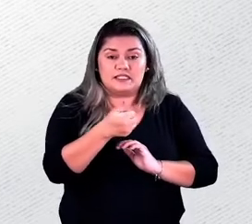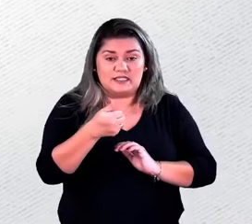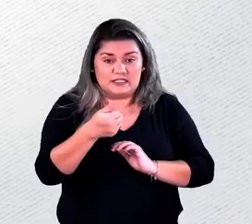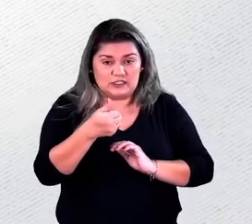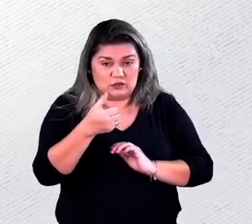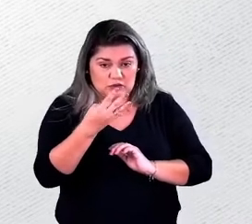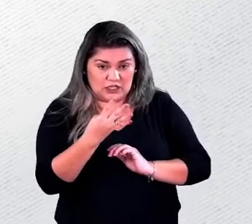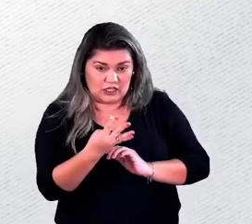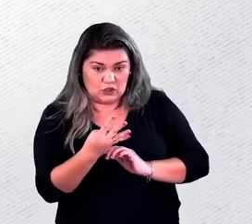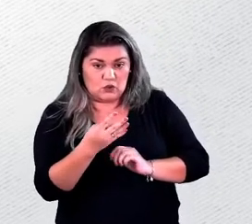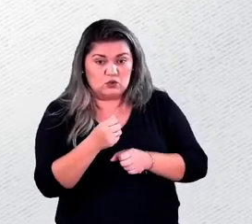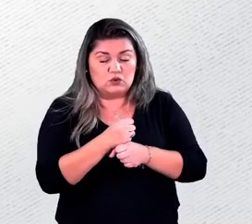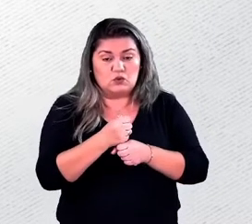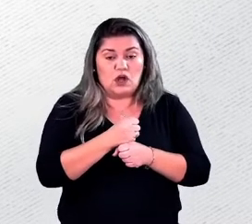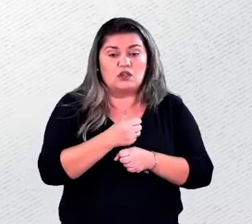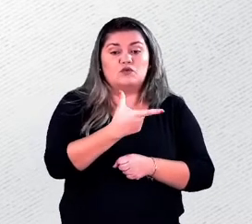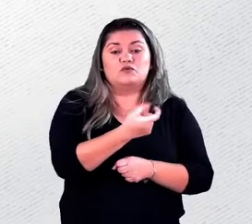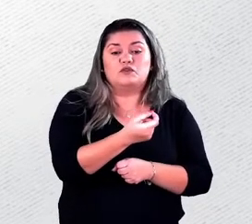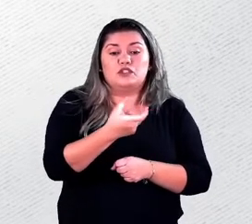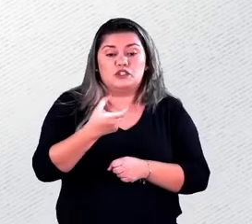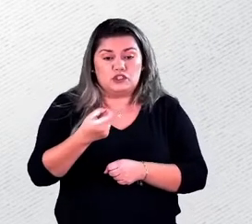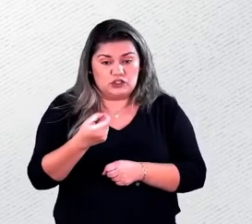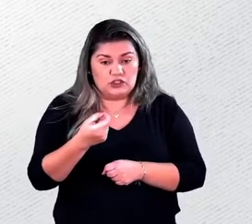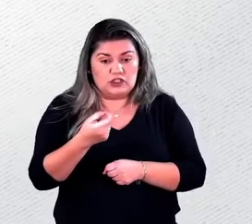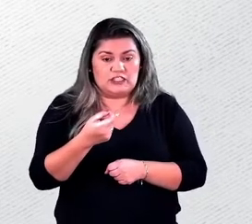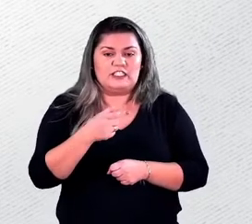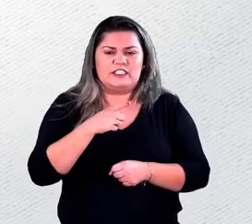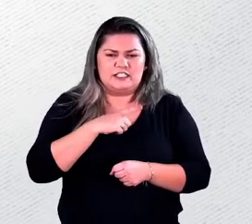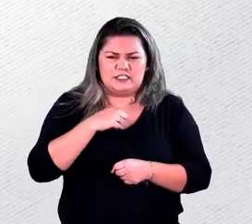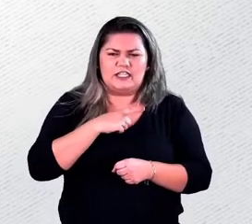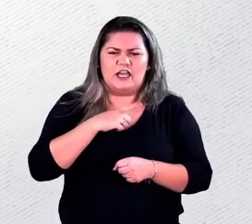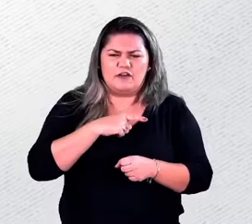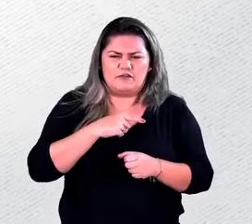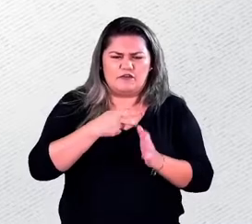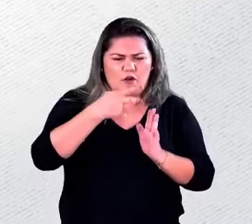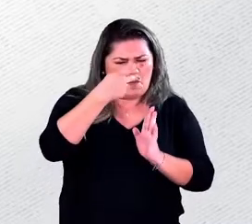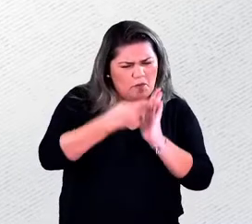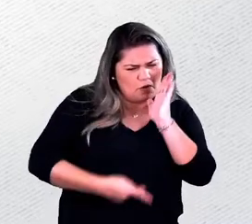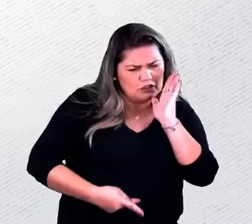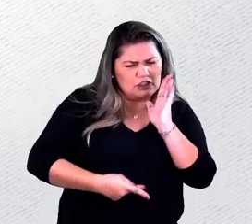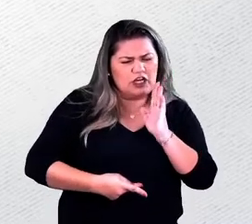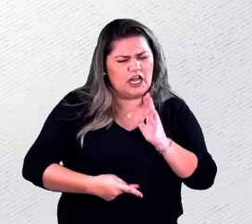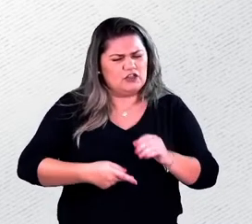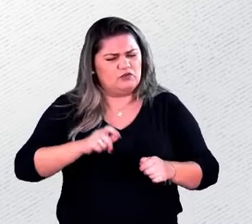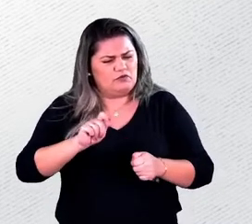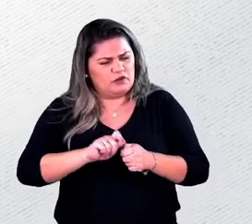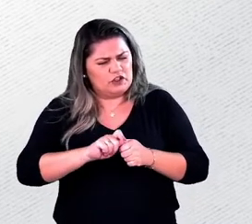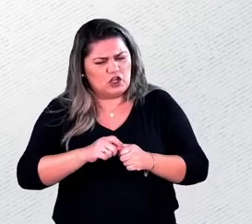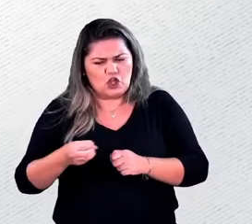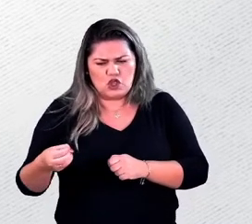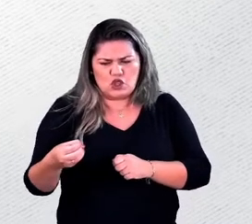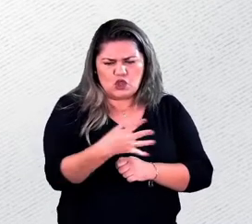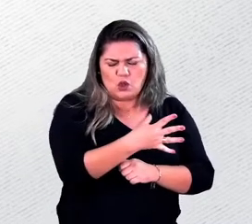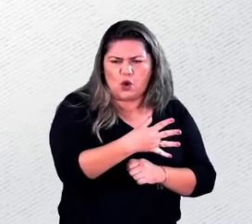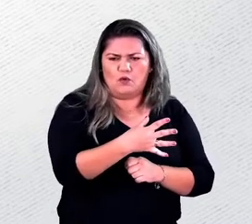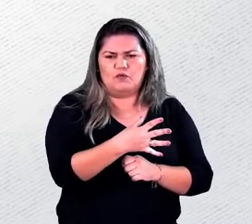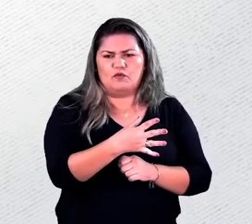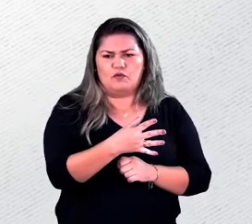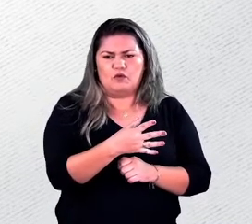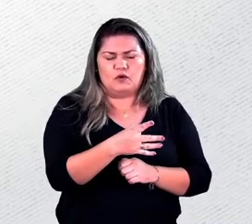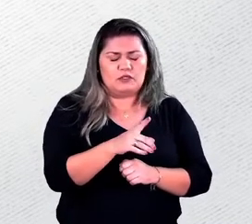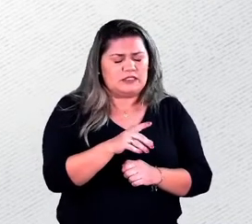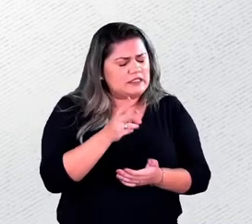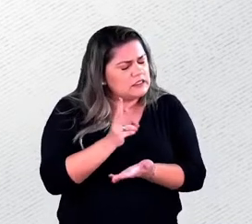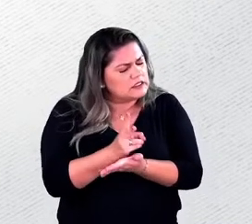se não todos participaram intensamente desse projeto de construção de um novo modelo sempre com essa